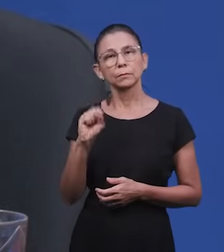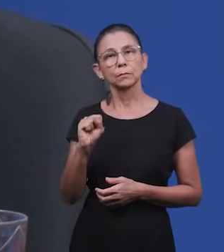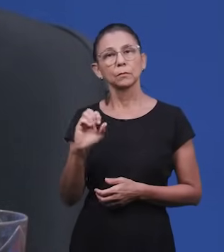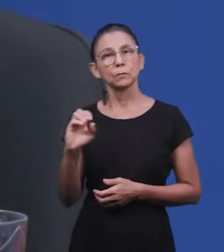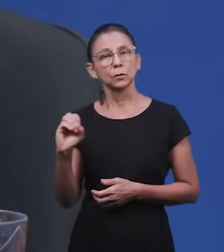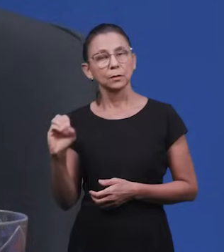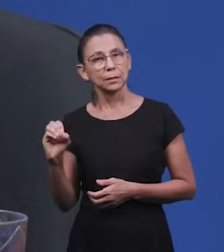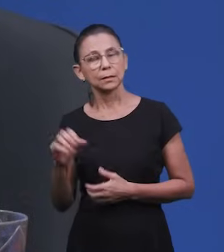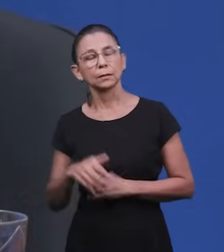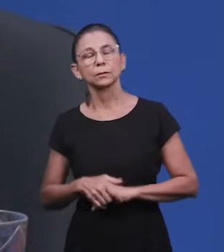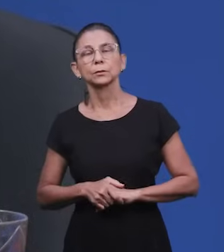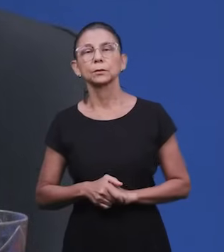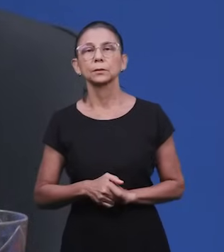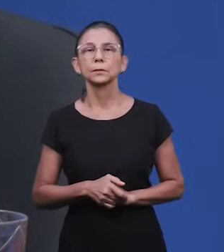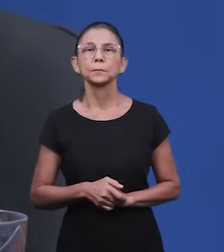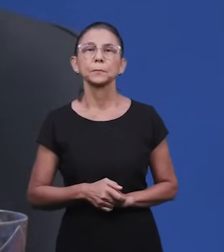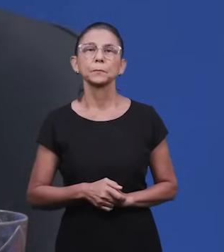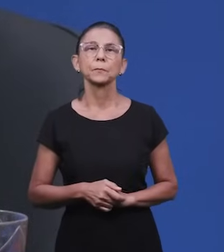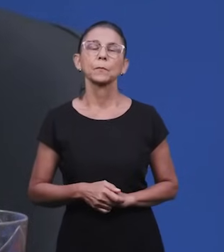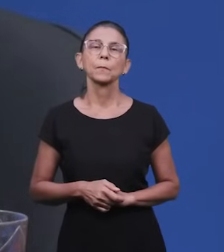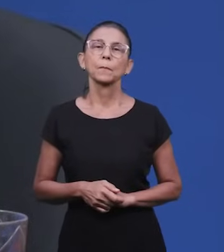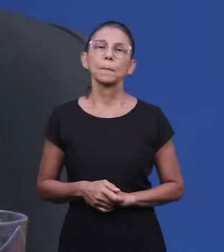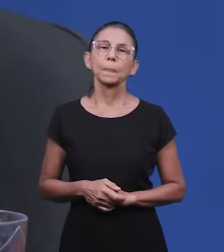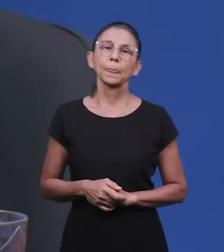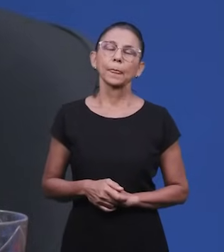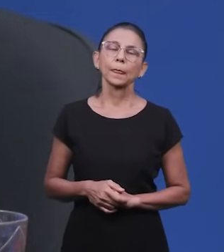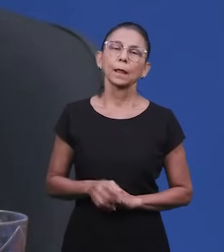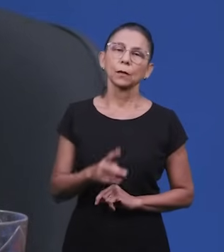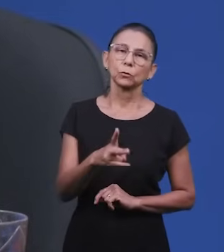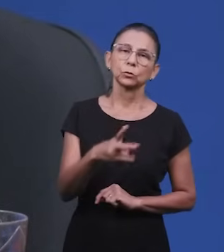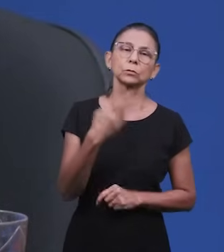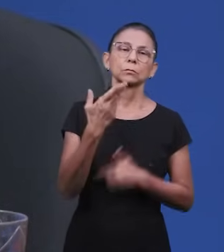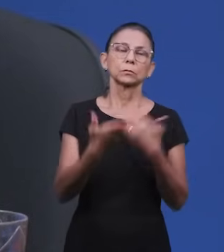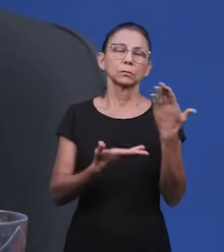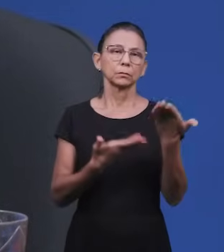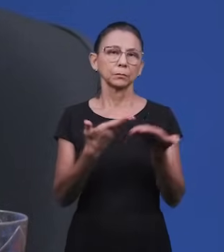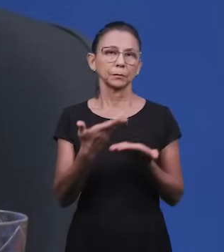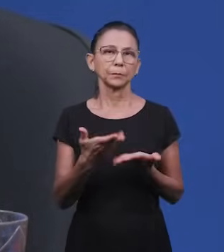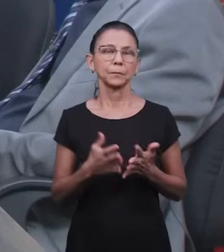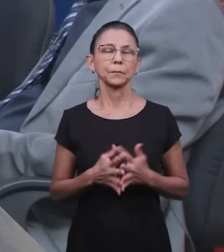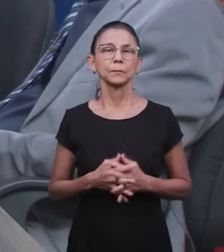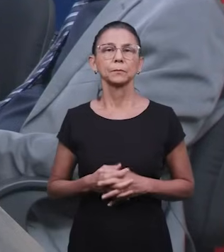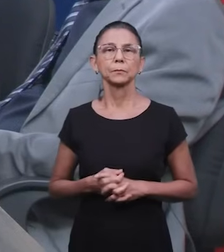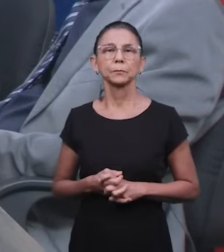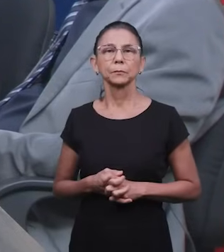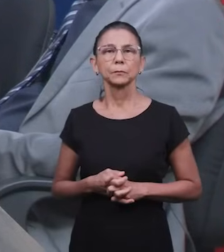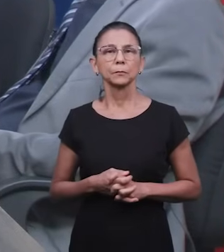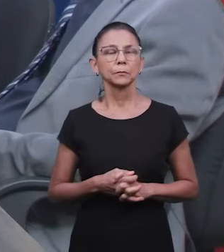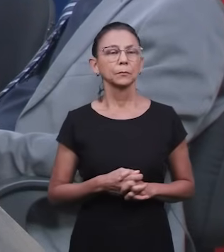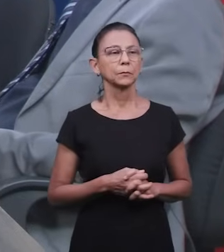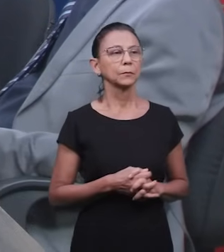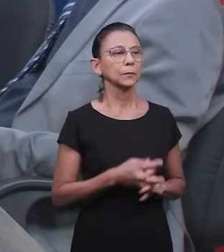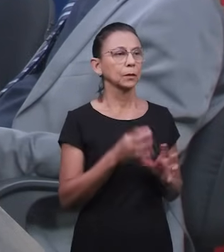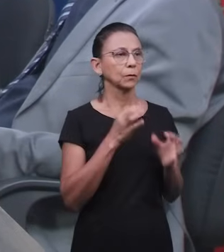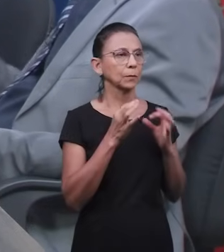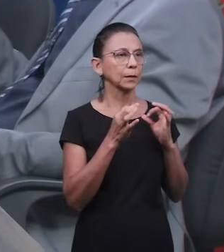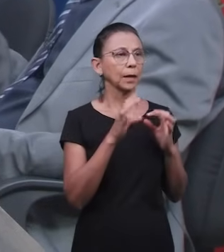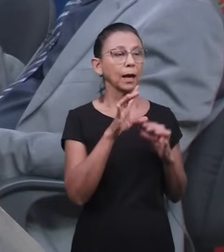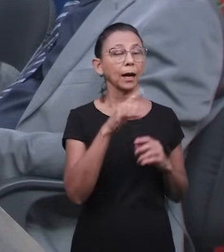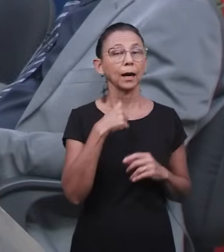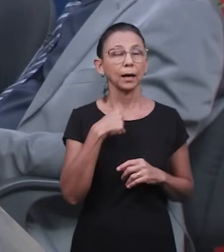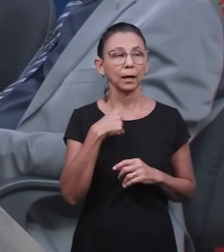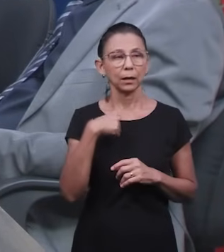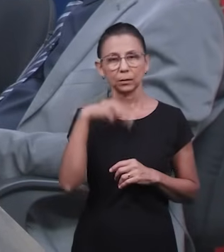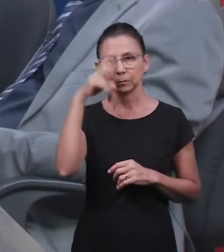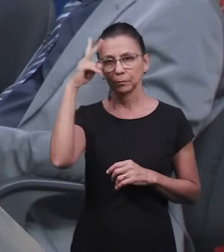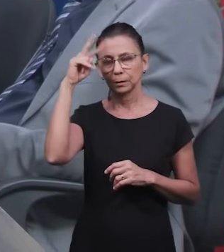e dar uma continuidade também. Pastores, alguém ainda queria comentar alguma coisa? Eu estou